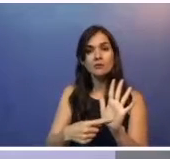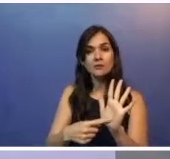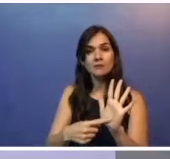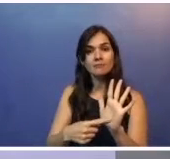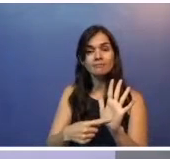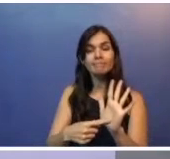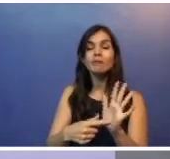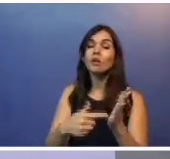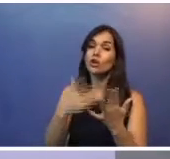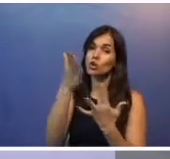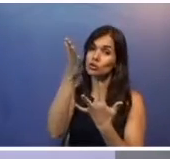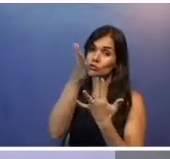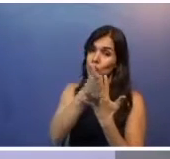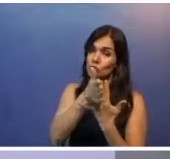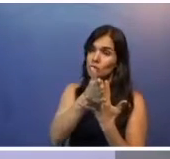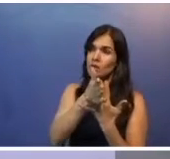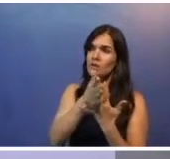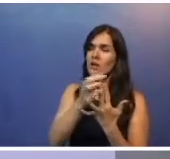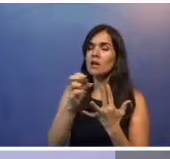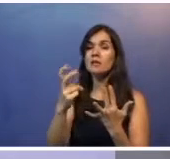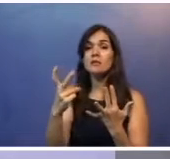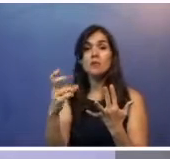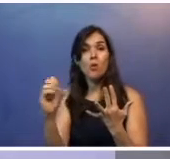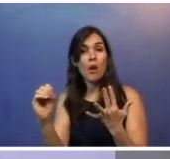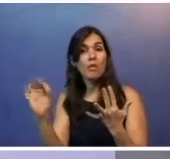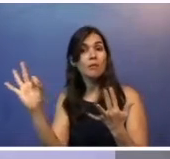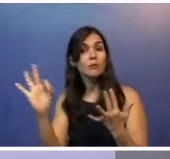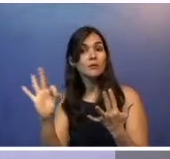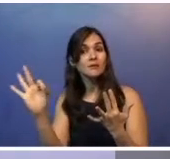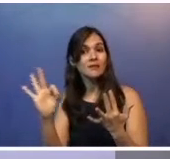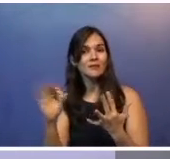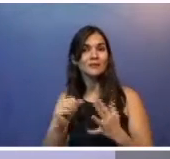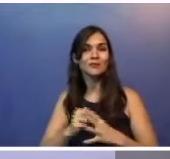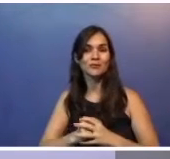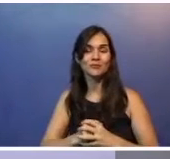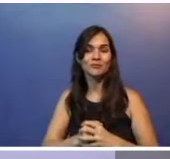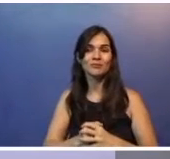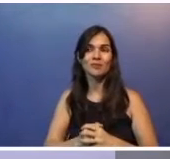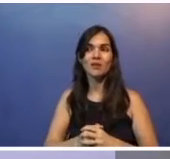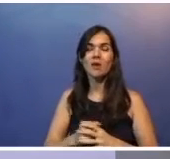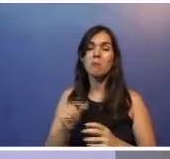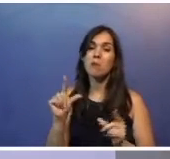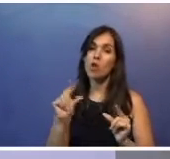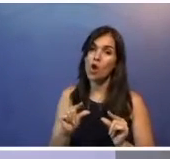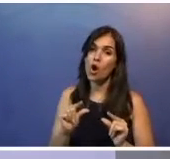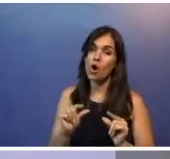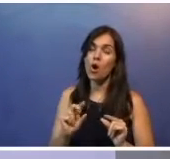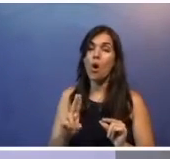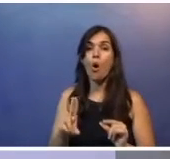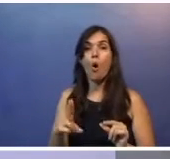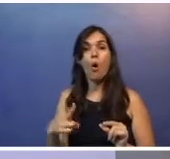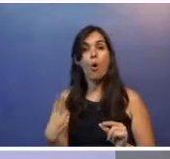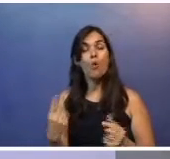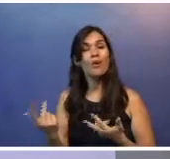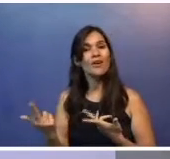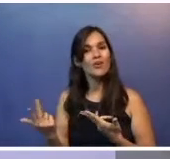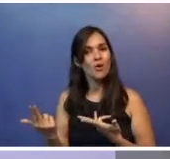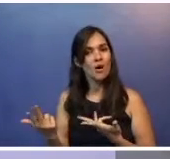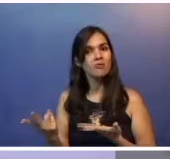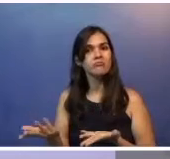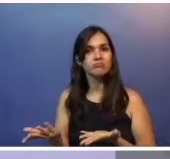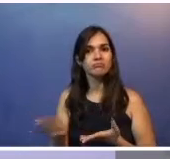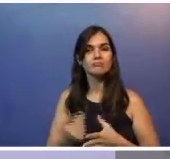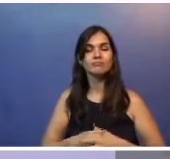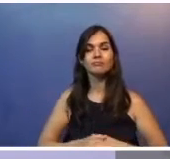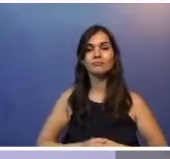divide no meio estou É 50 por cento dos elementos da amostra são menores ou iguais a mediana ou de cinquenta por cento são